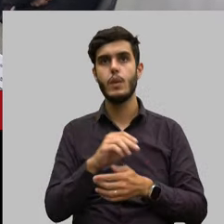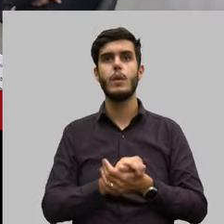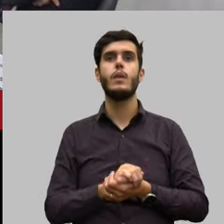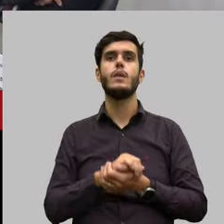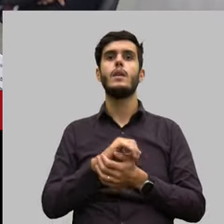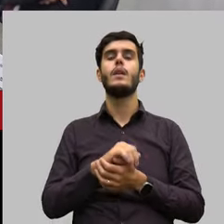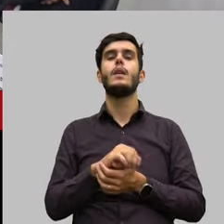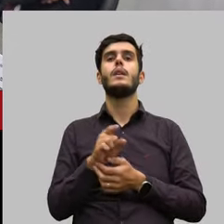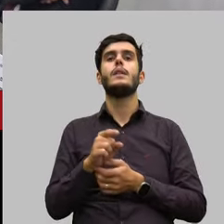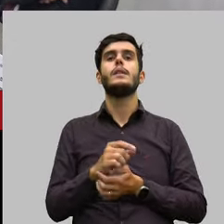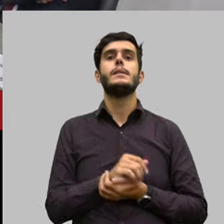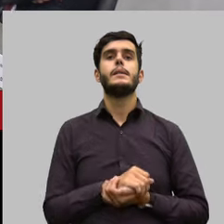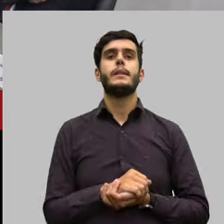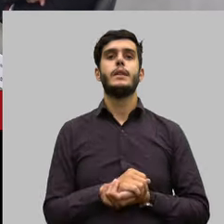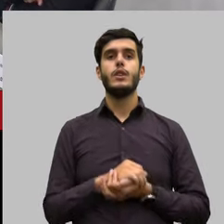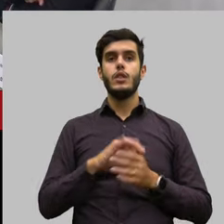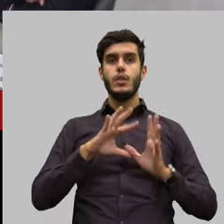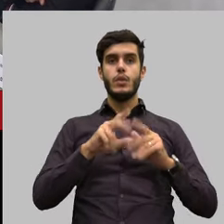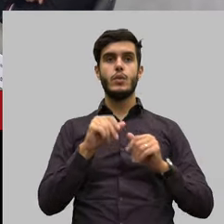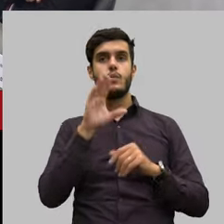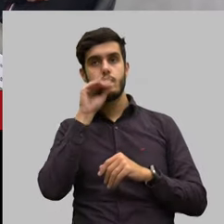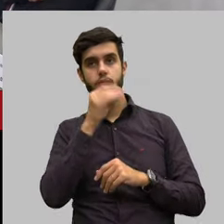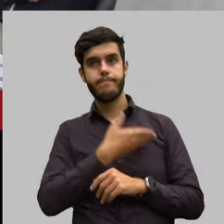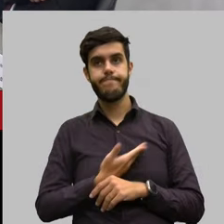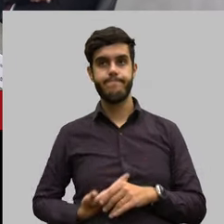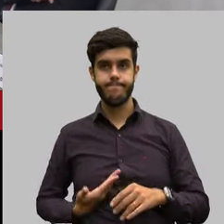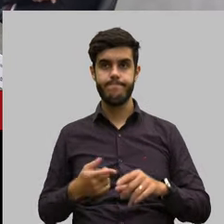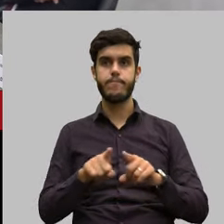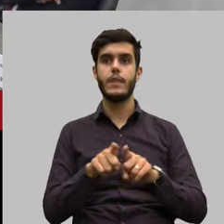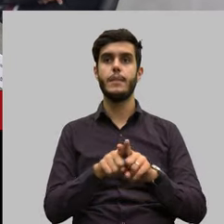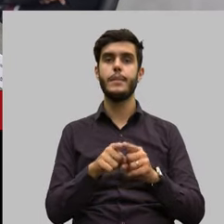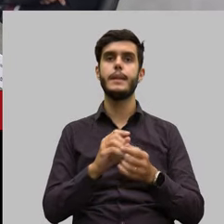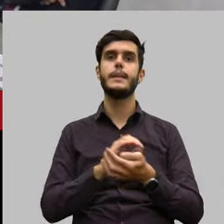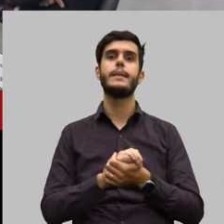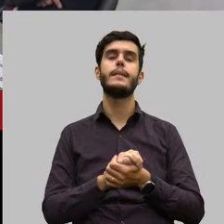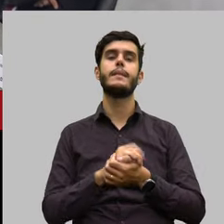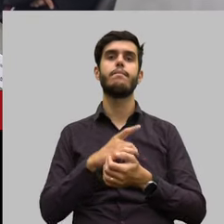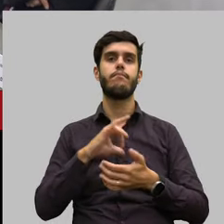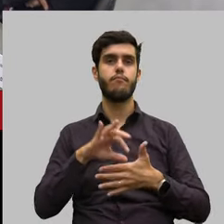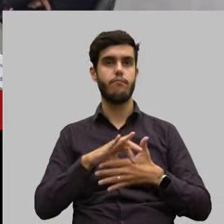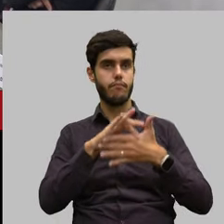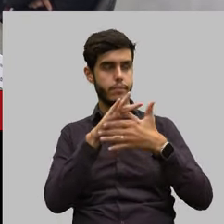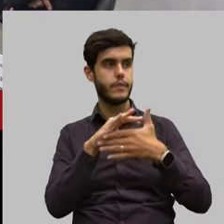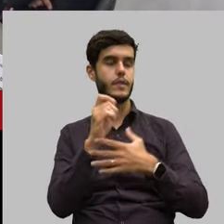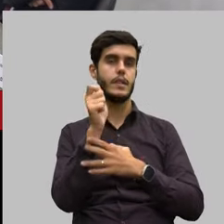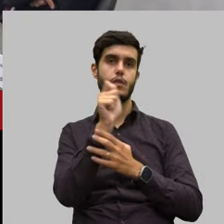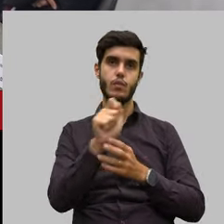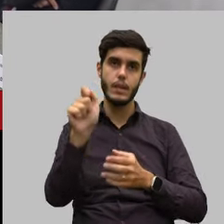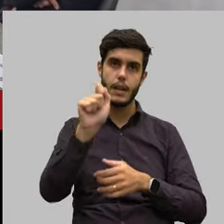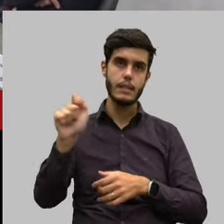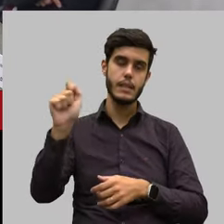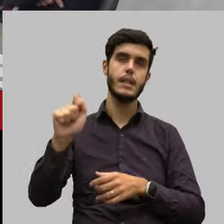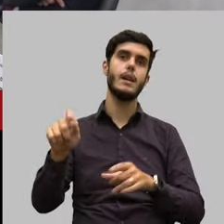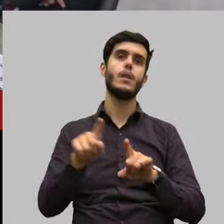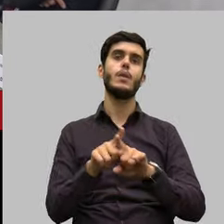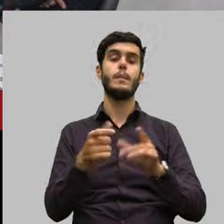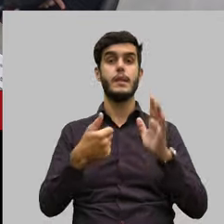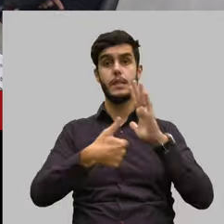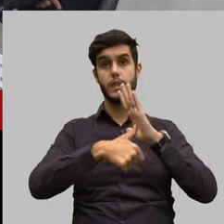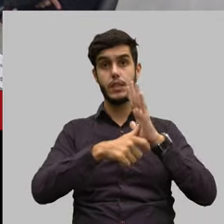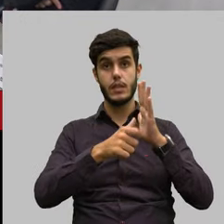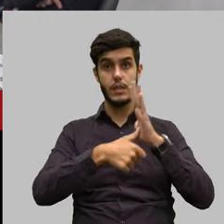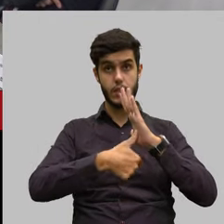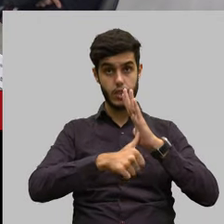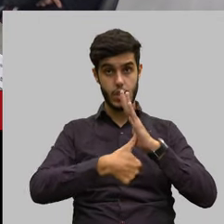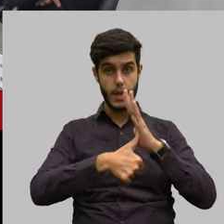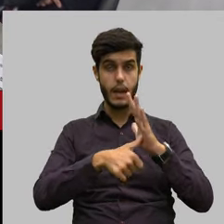todos cumprimentar todos os servidores presentes eh representantes de associações eh sindicatos que aqui estão